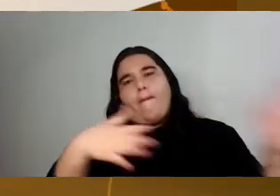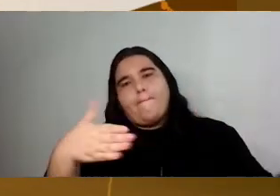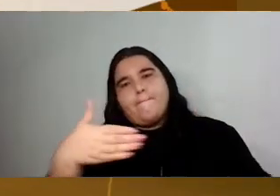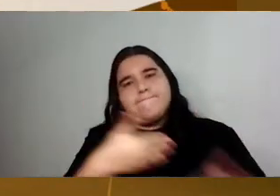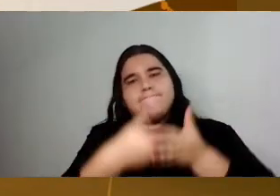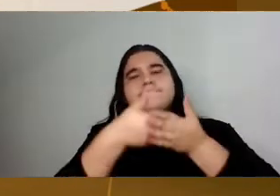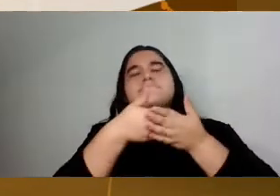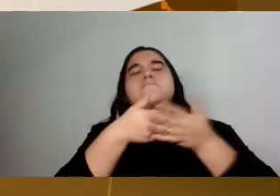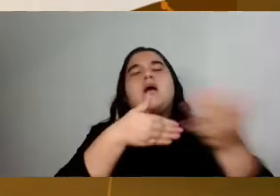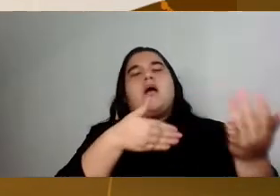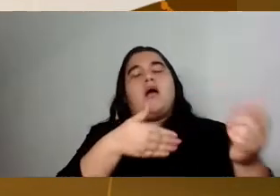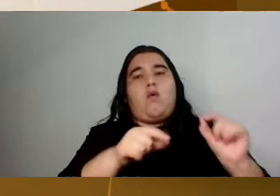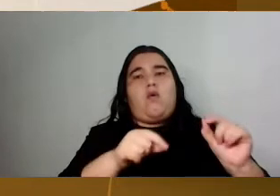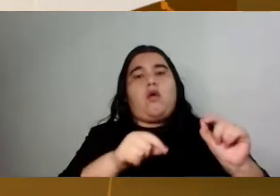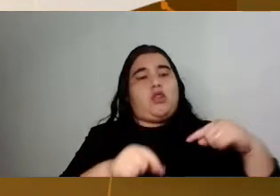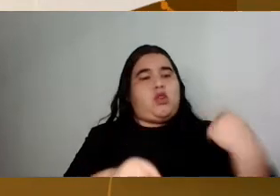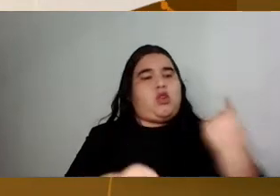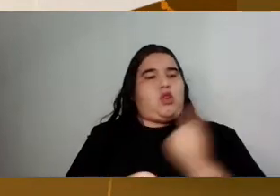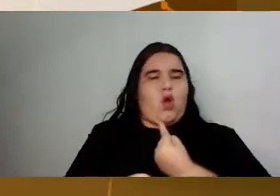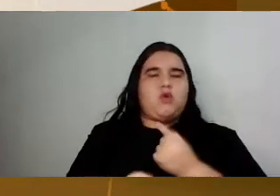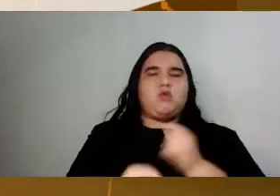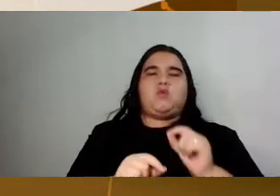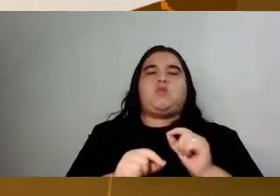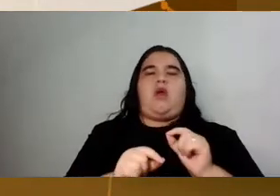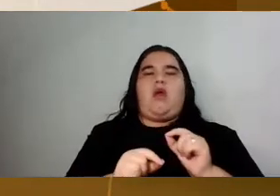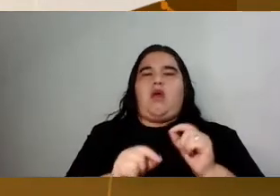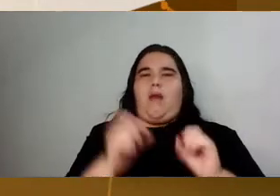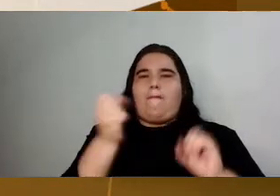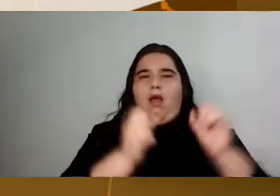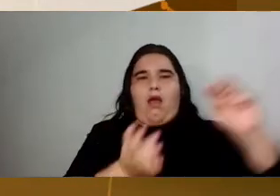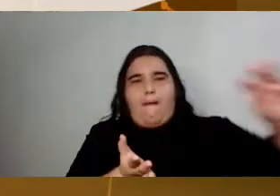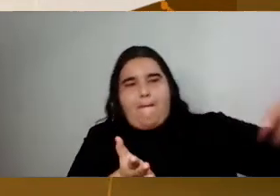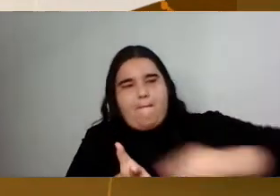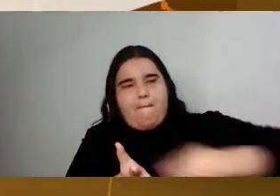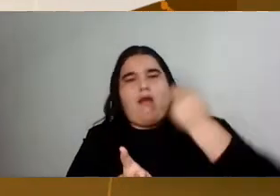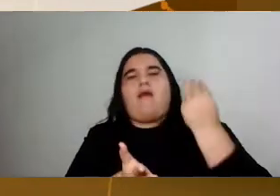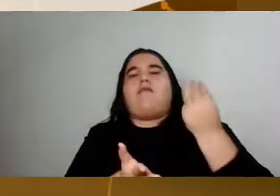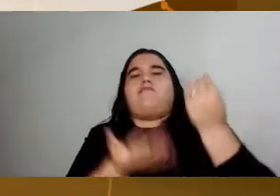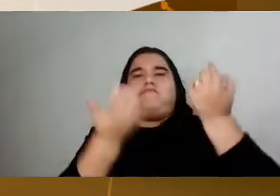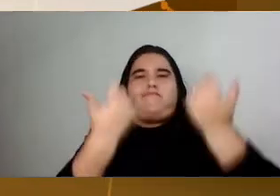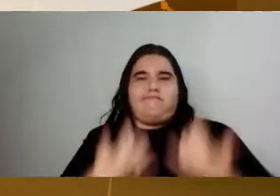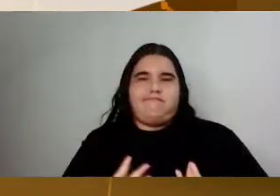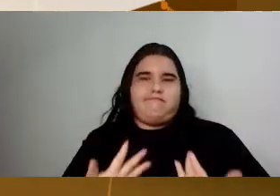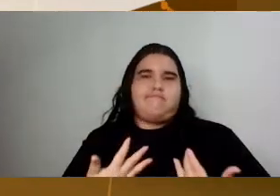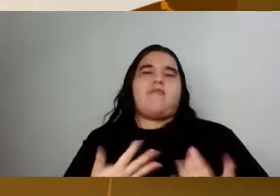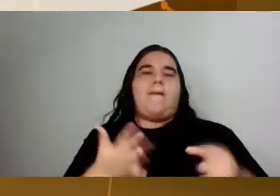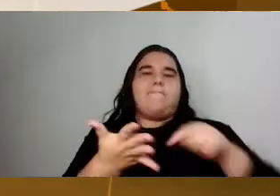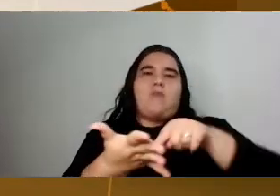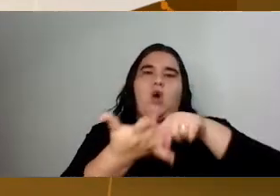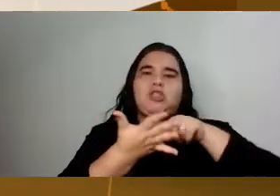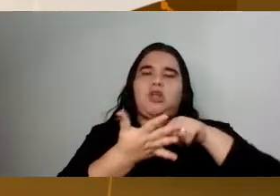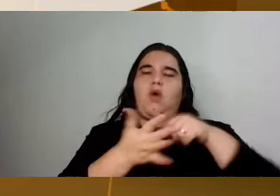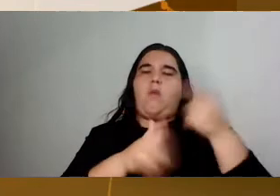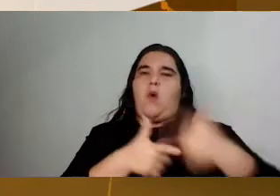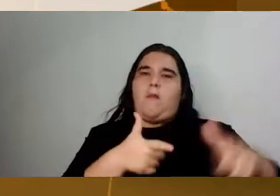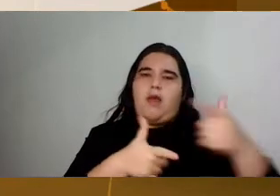nível baixo do equipamento, atuação do Equadem, etc, etc. Além dessas